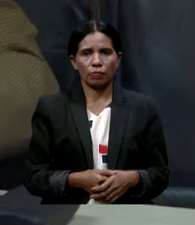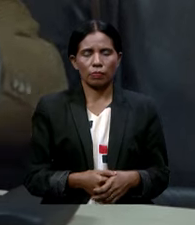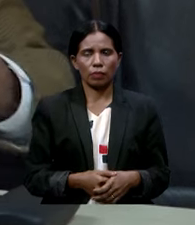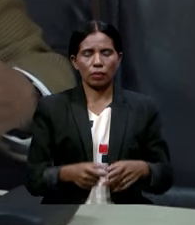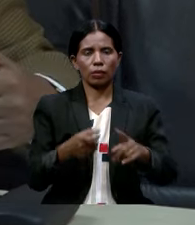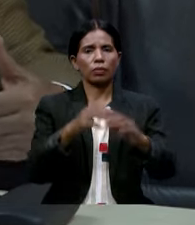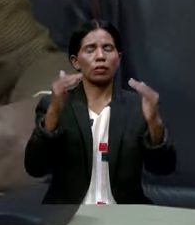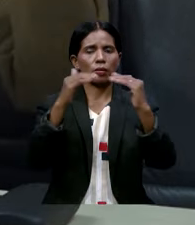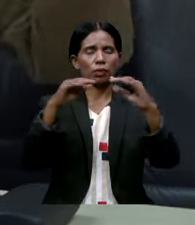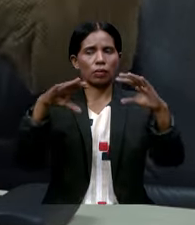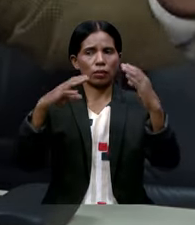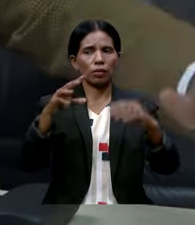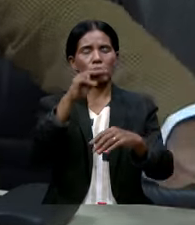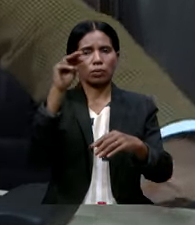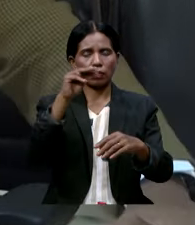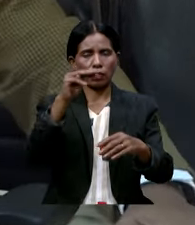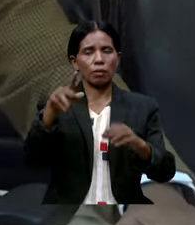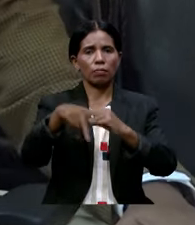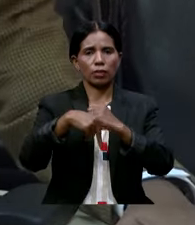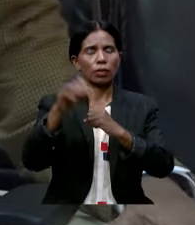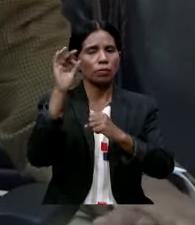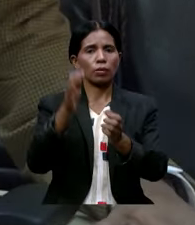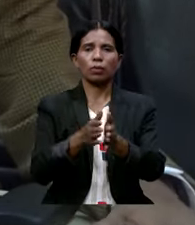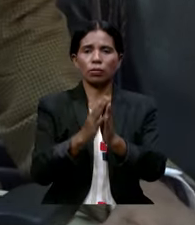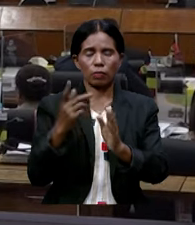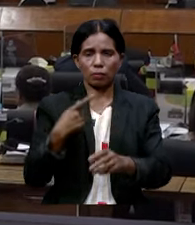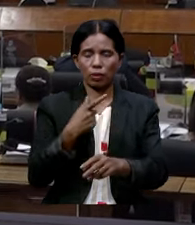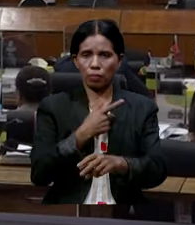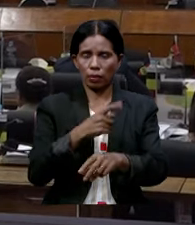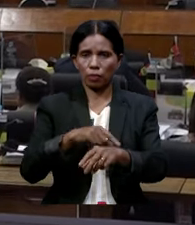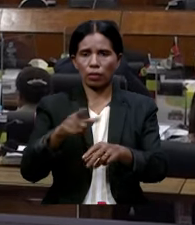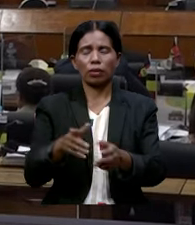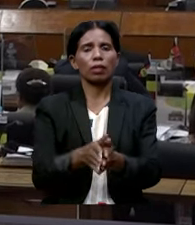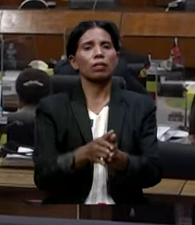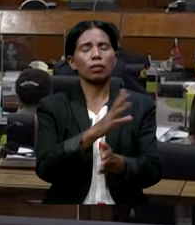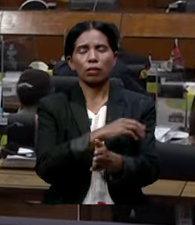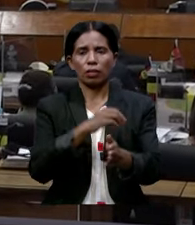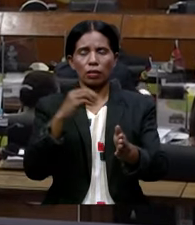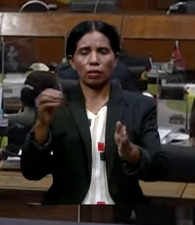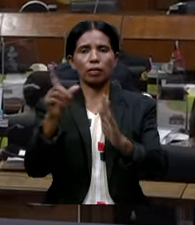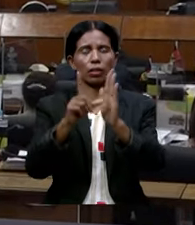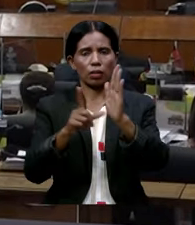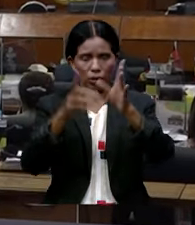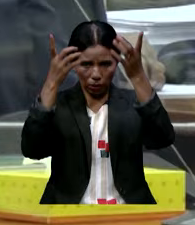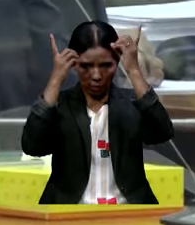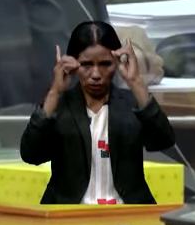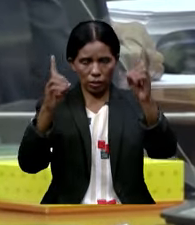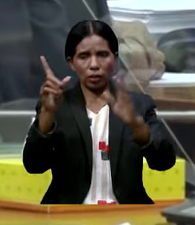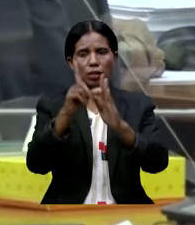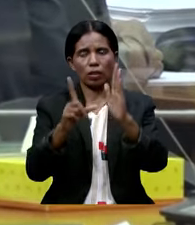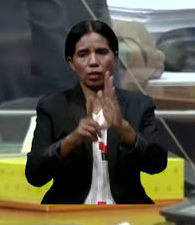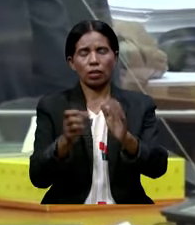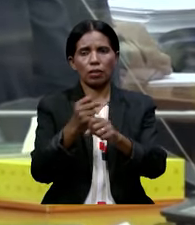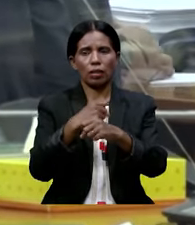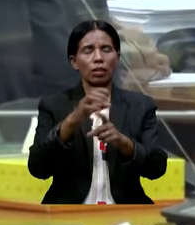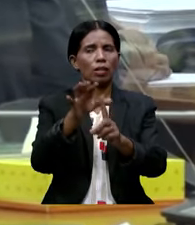Lhe-se conferência de imprensa segunda, né, bancada Fretelin, russo para o Parlamento Nacional, aprova o local alteração lei no define lei CIRA, antes da